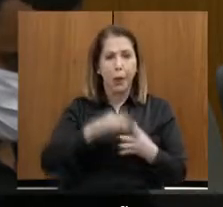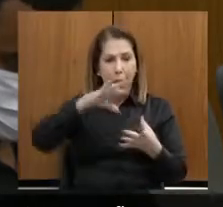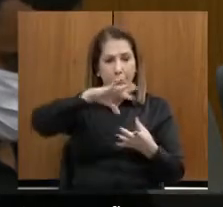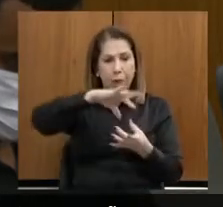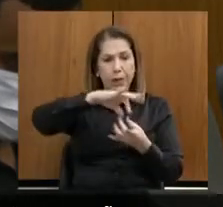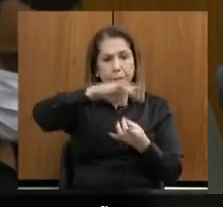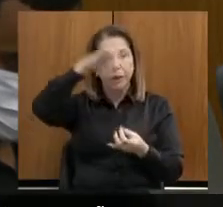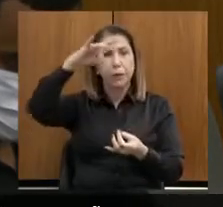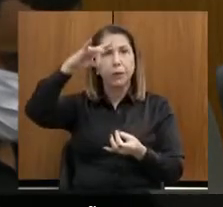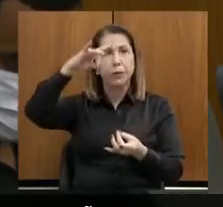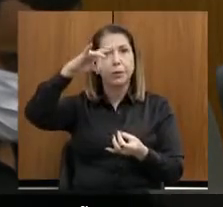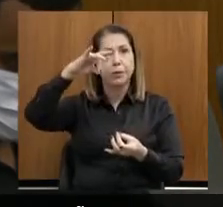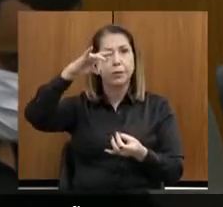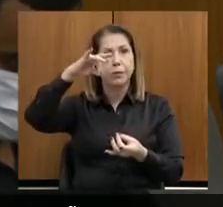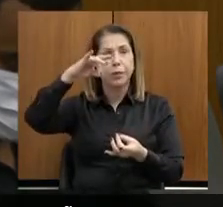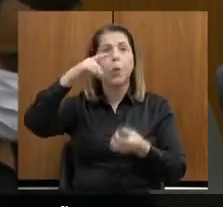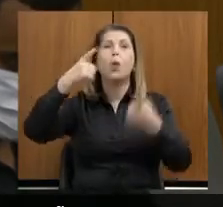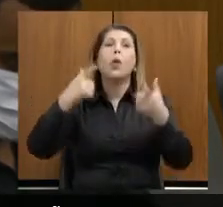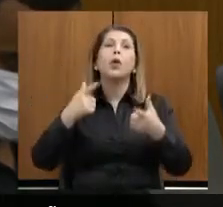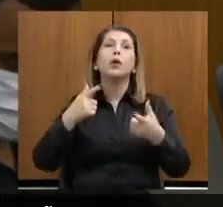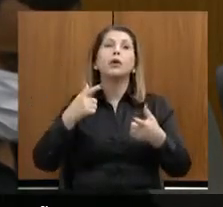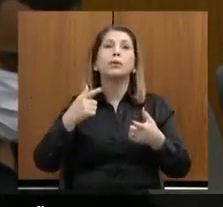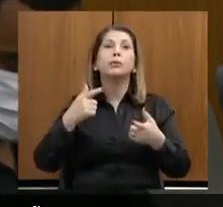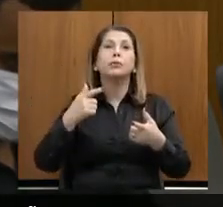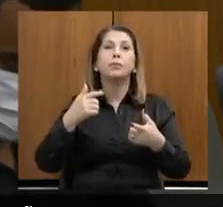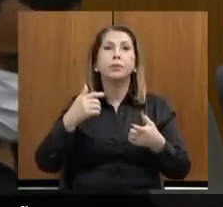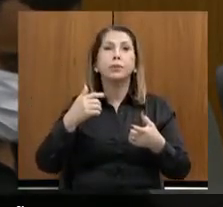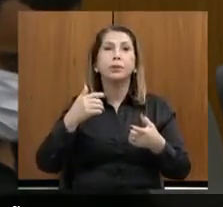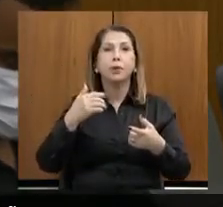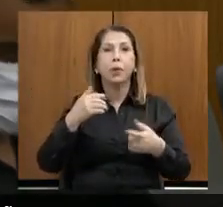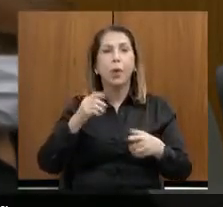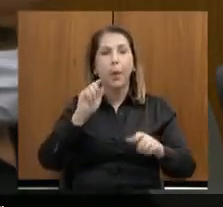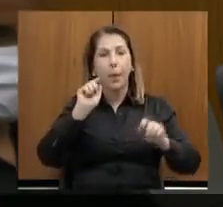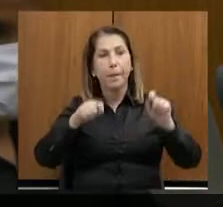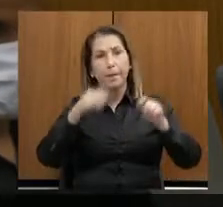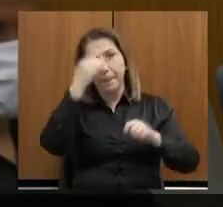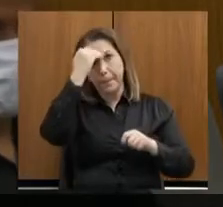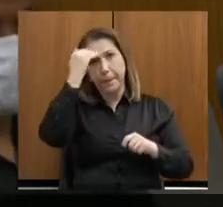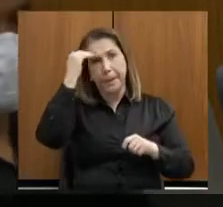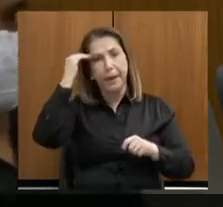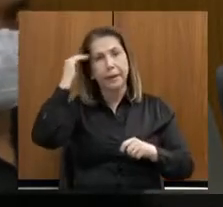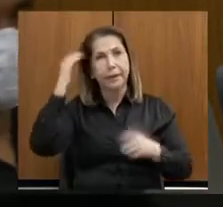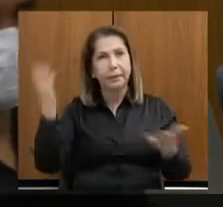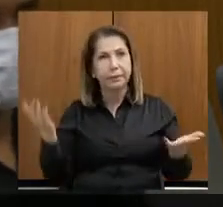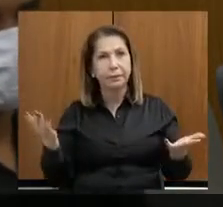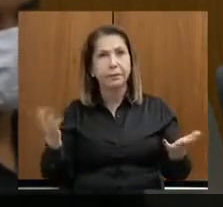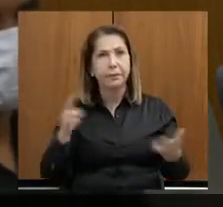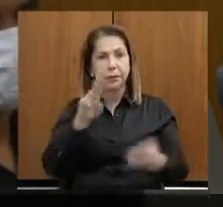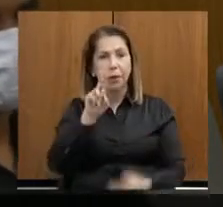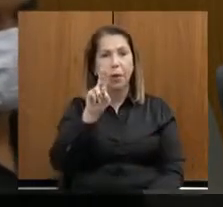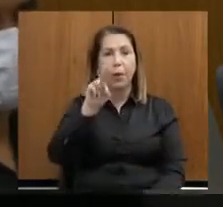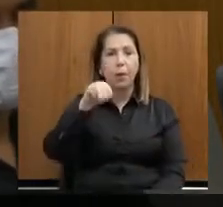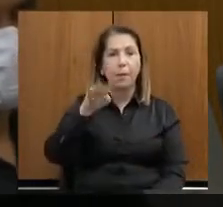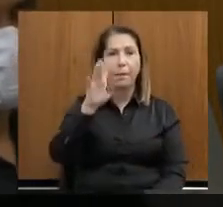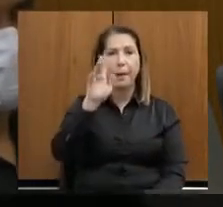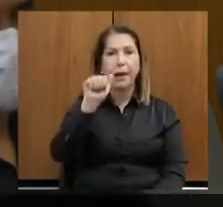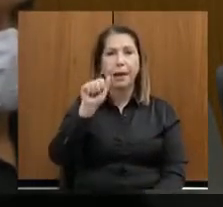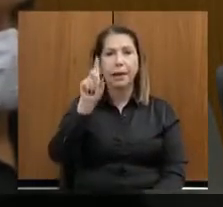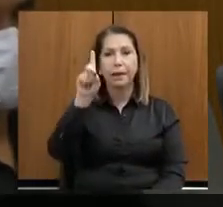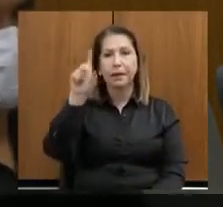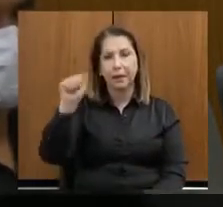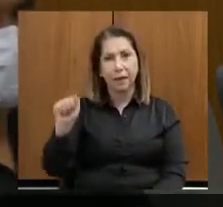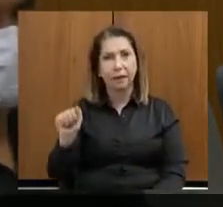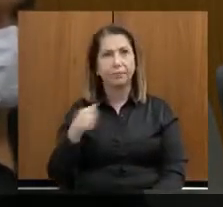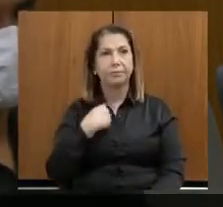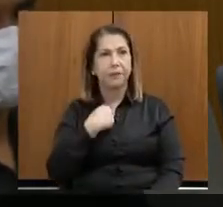Eu me encontrei foi na umbanda Eu me encontrei foi a umbanda eu estou aprendi